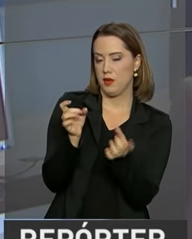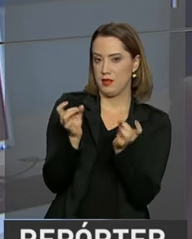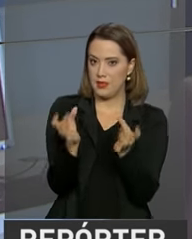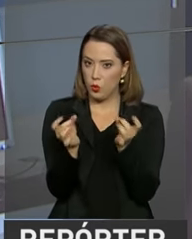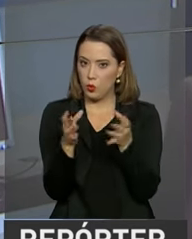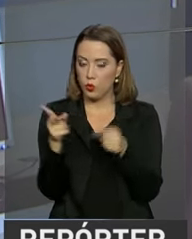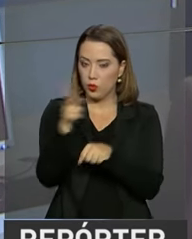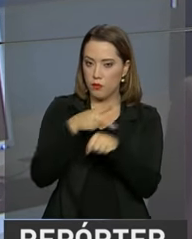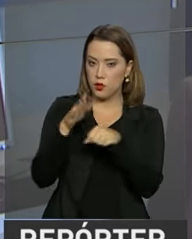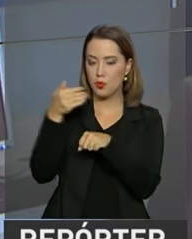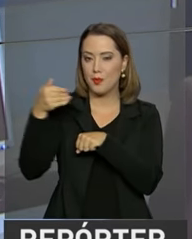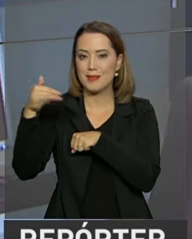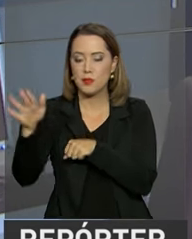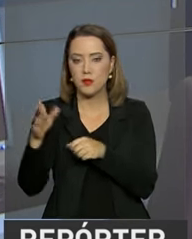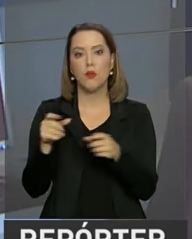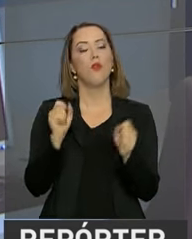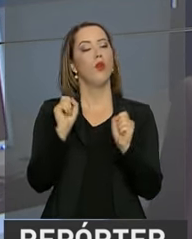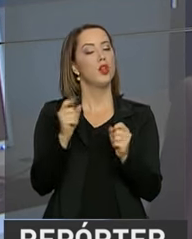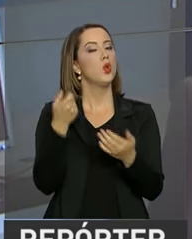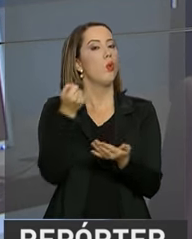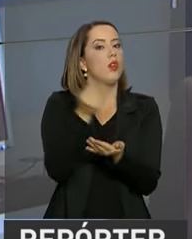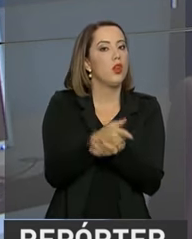semana de junho um superávit de